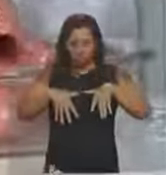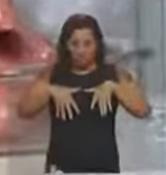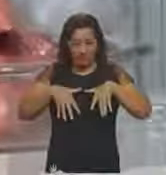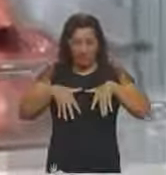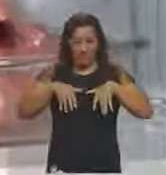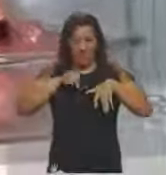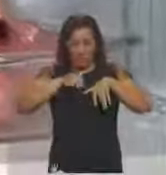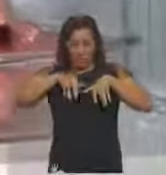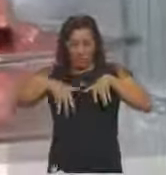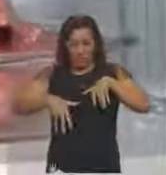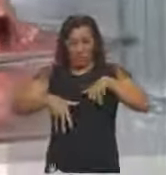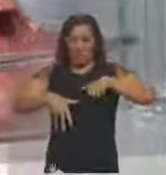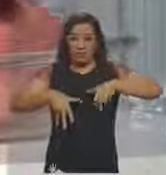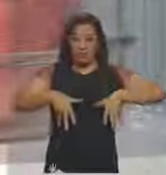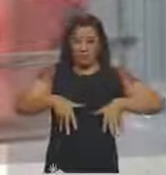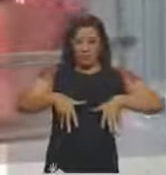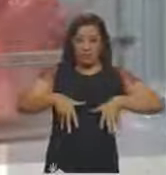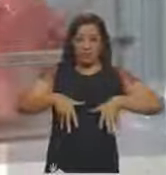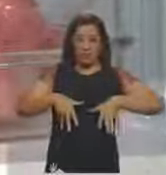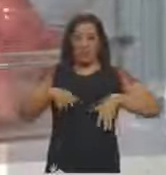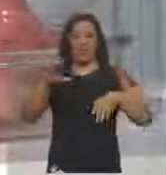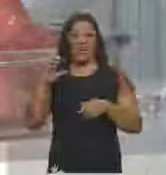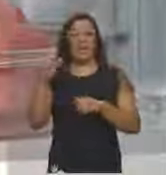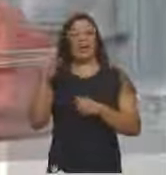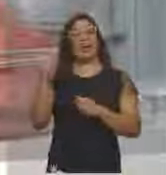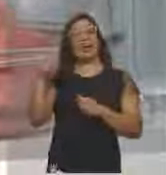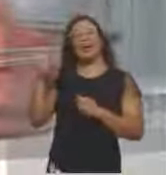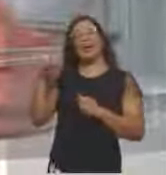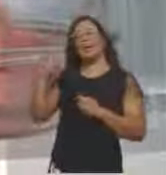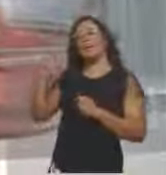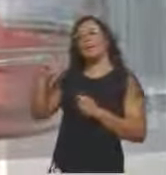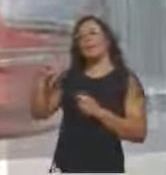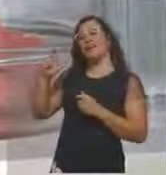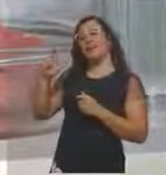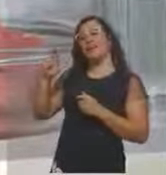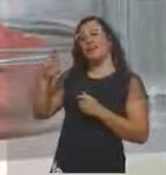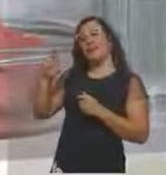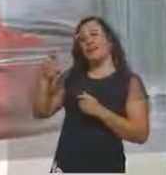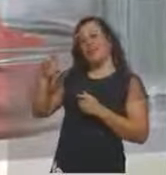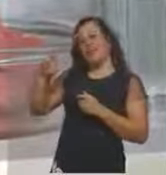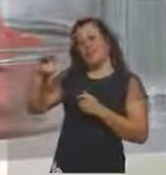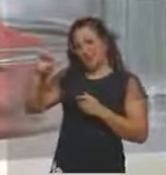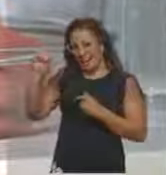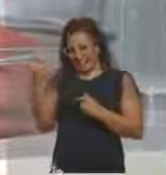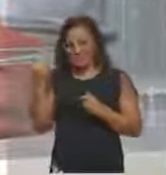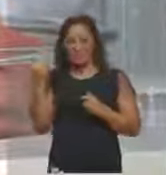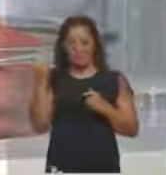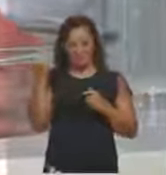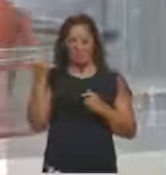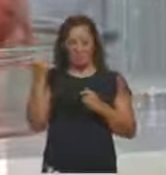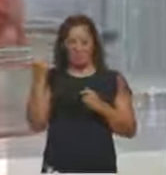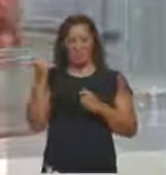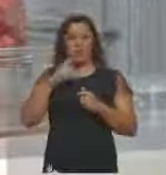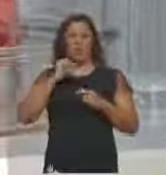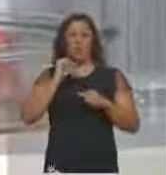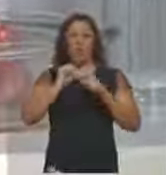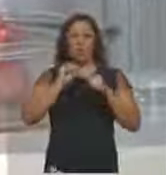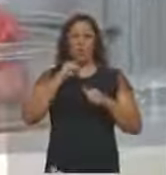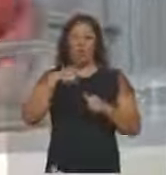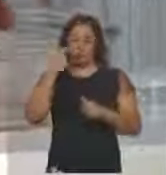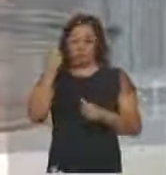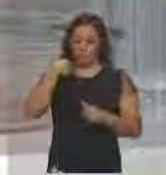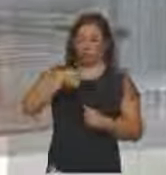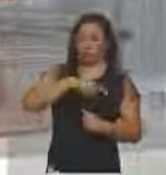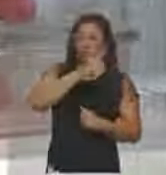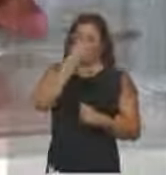chegar nos capilares, que a gente chama aí os próprios alvéolos pulmonares, que vai ocorrer essa troca gasosa no